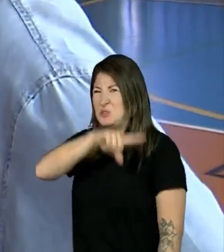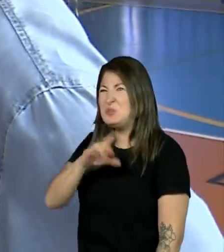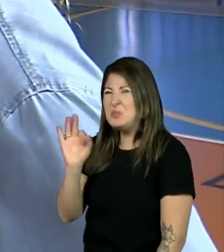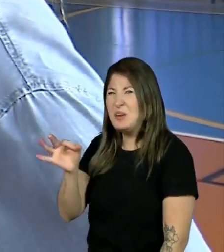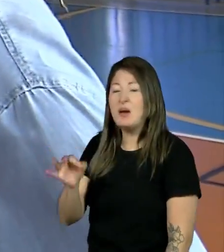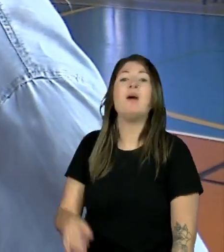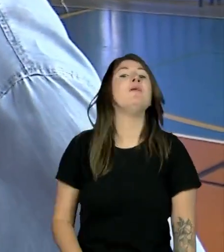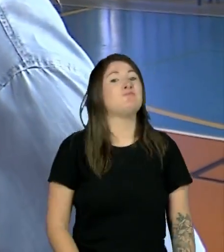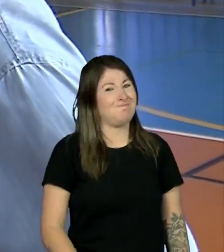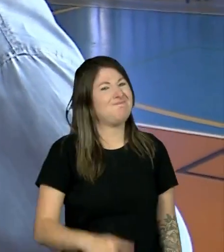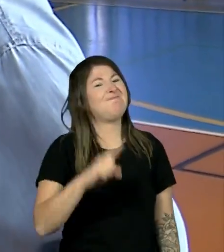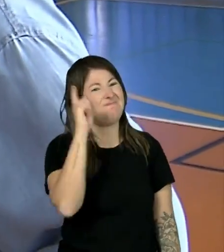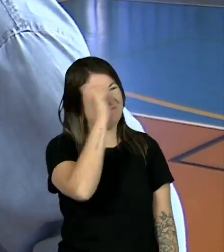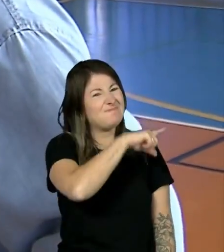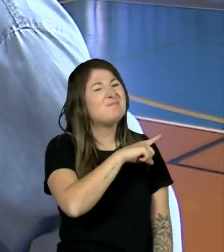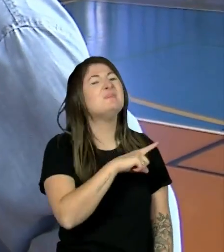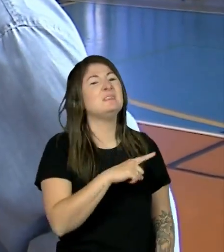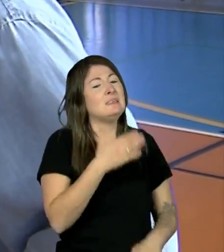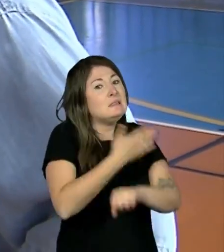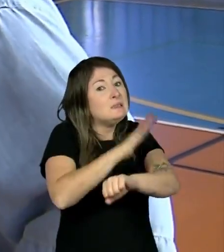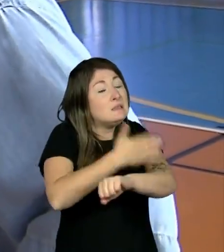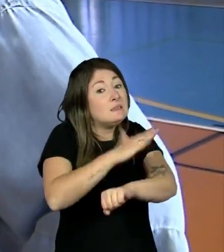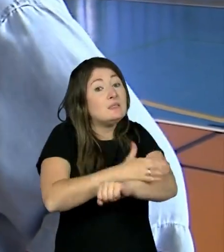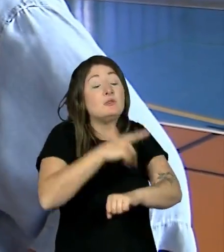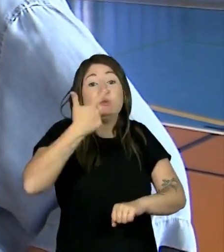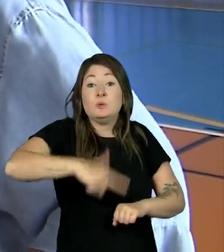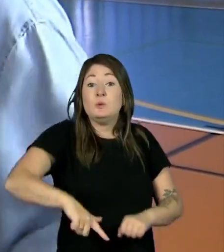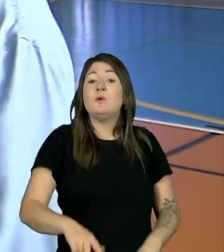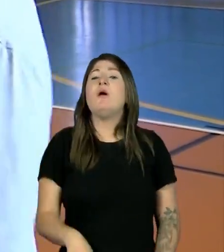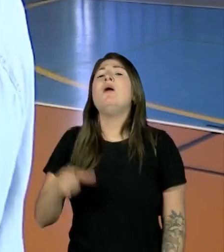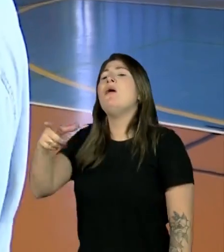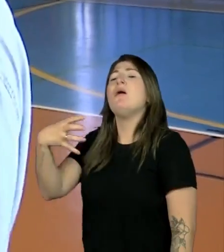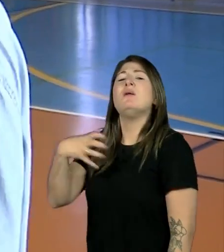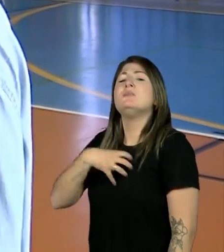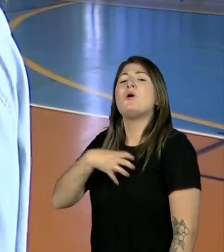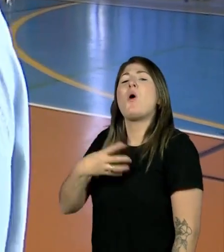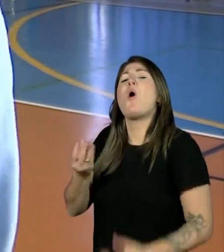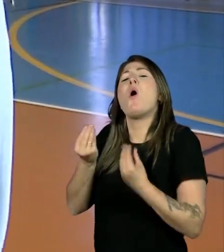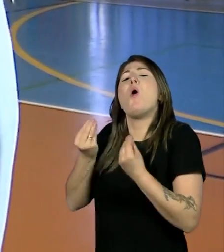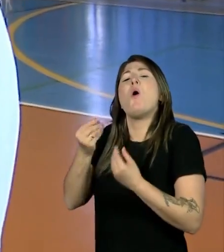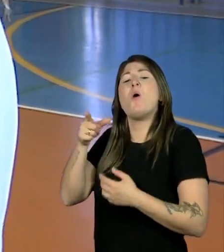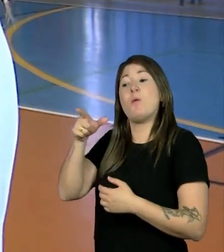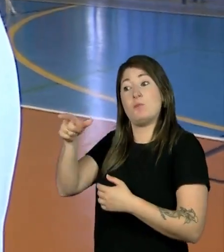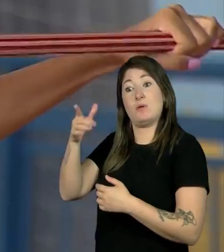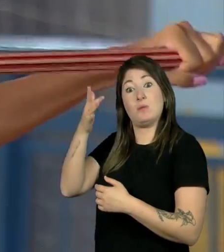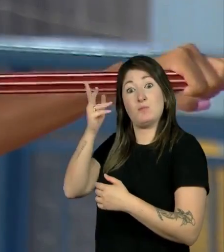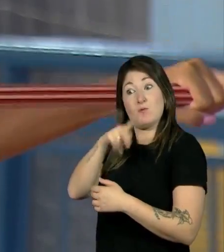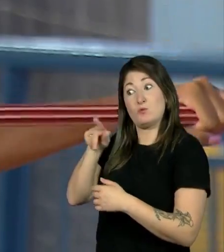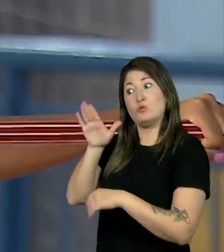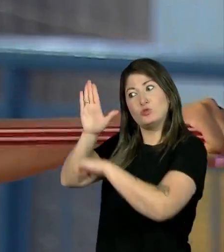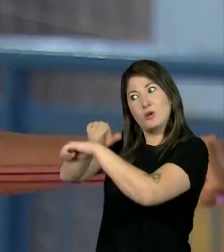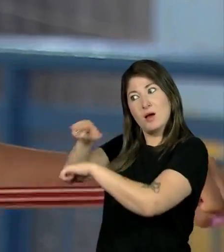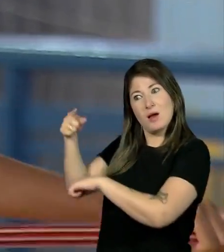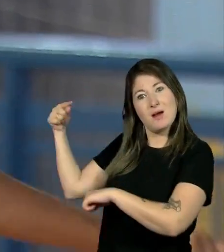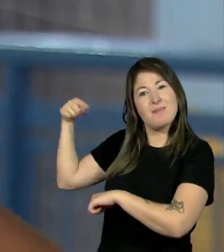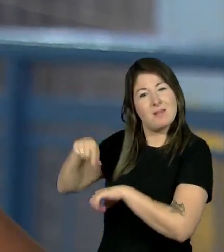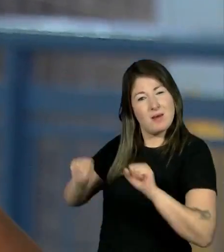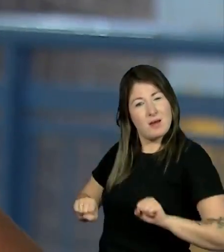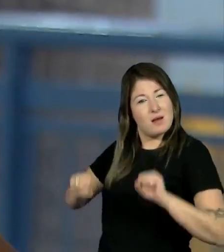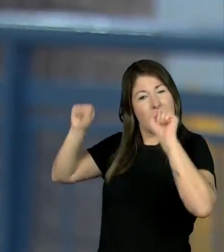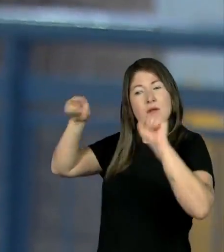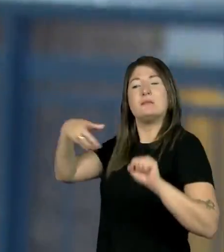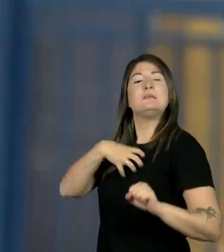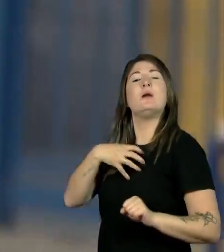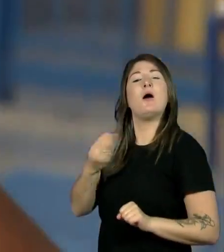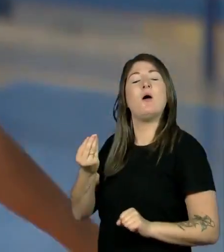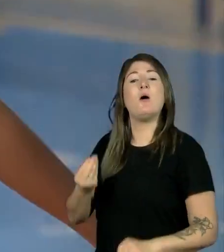muita força, muito treinamento para conseguir fazer. Como é que você se sentiu quando você recebeu o convite para vir fazer aulas de levantamento de